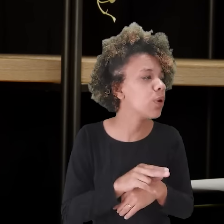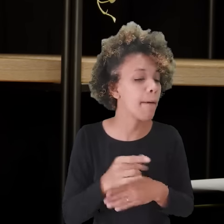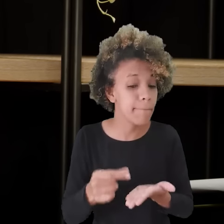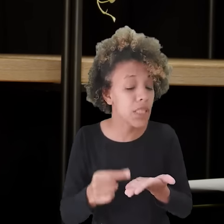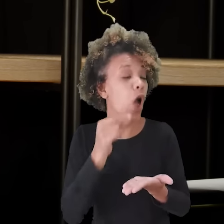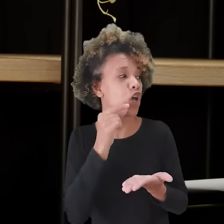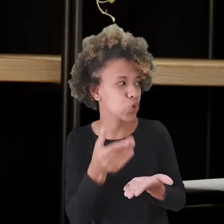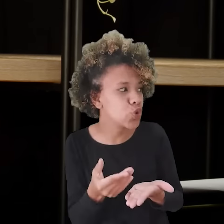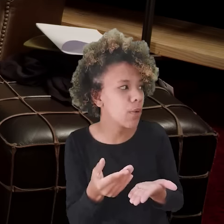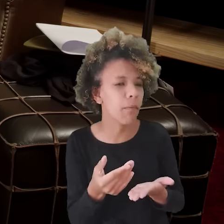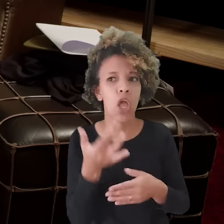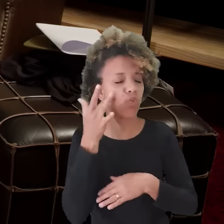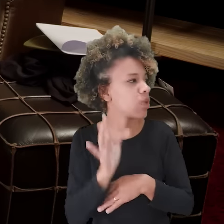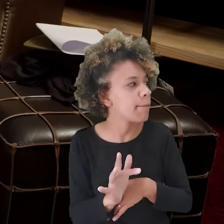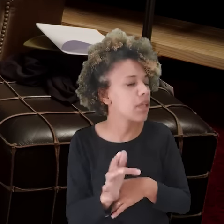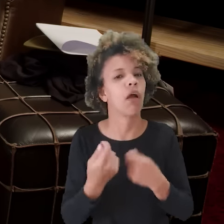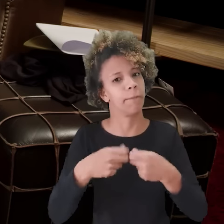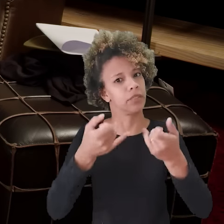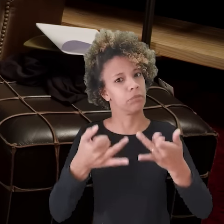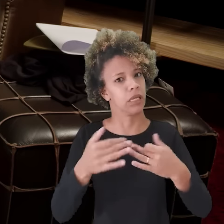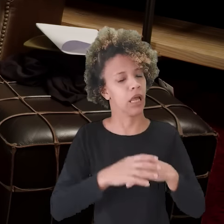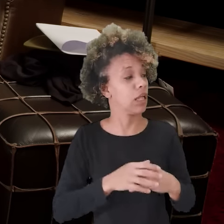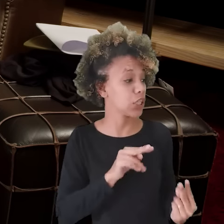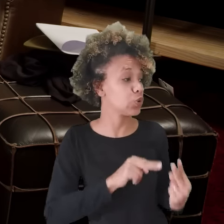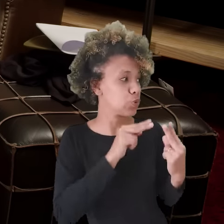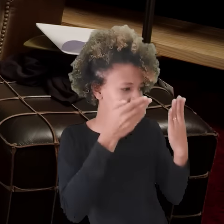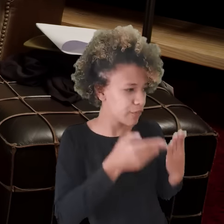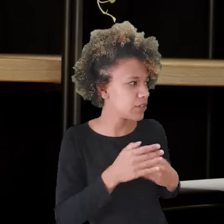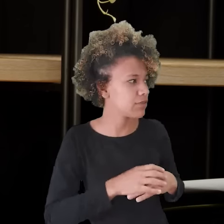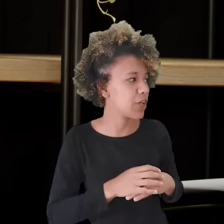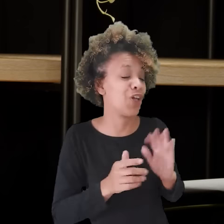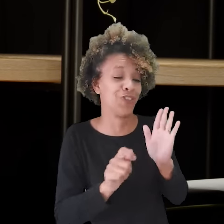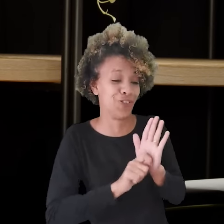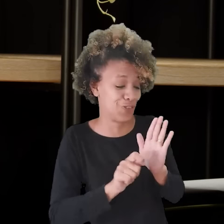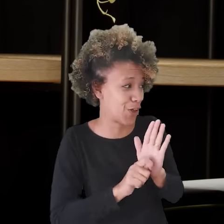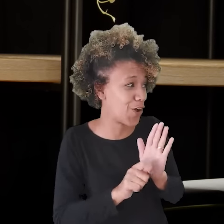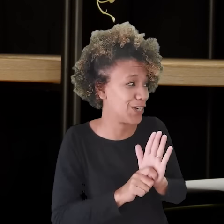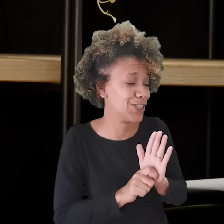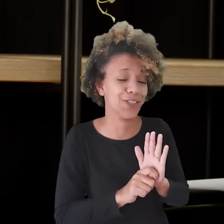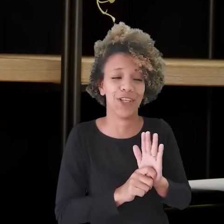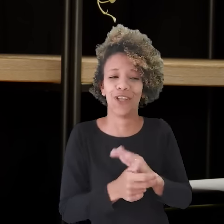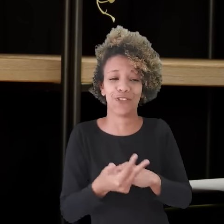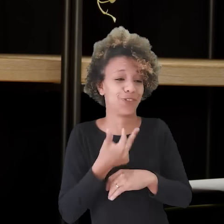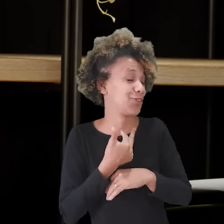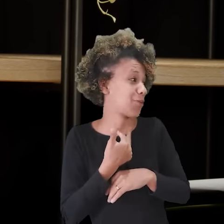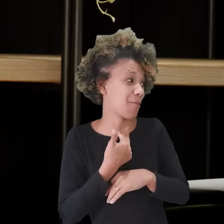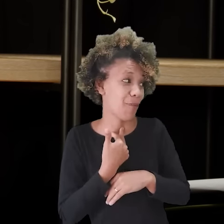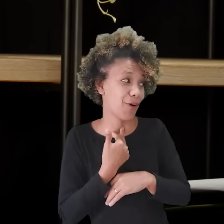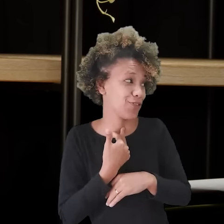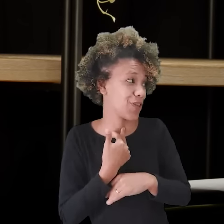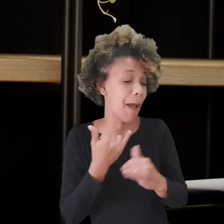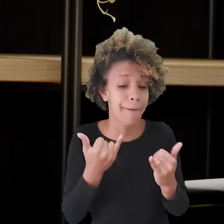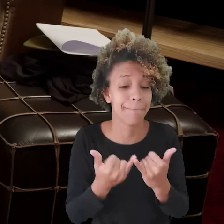me deu uma Jujuba eu não sabia eu preciso falar um negócio na sua frente drogas não podem não